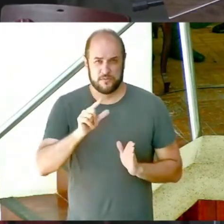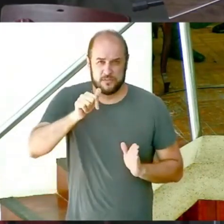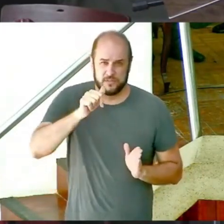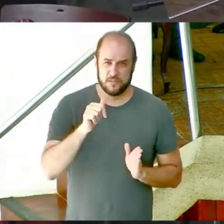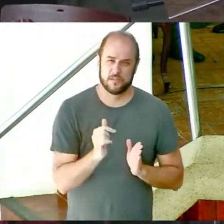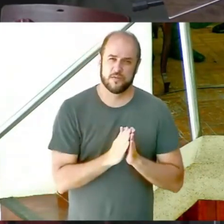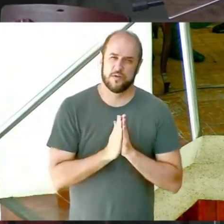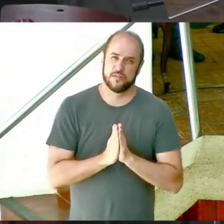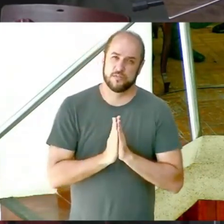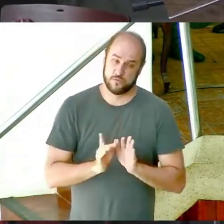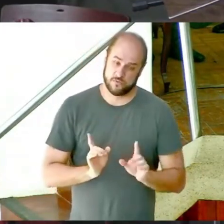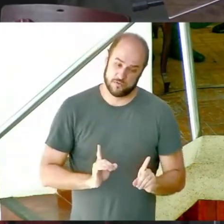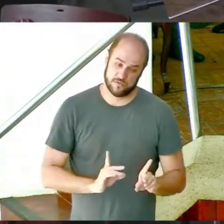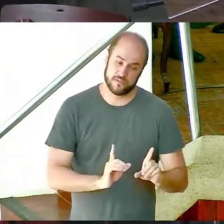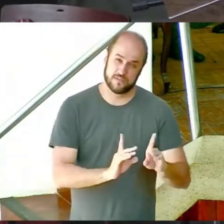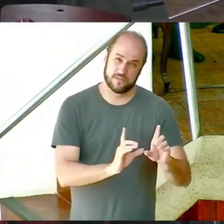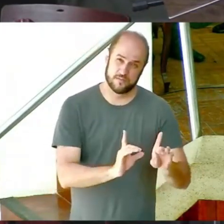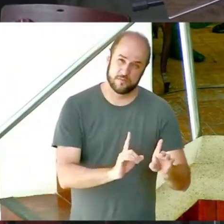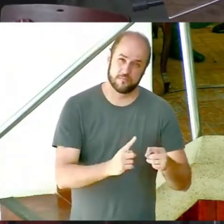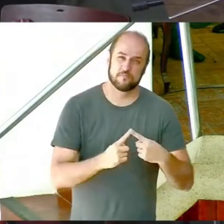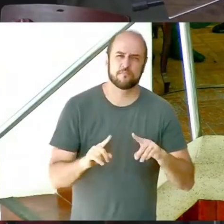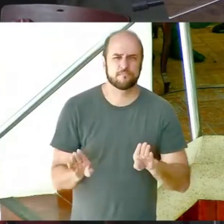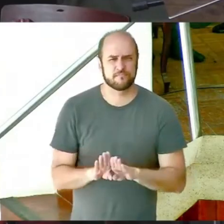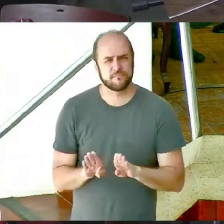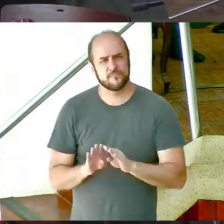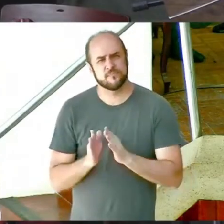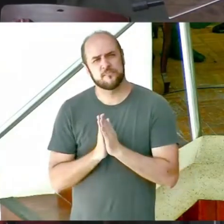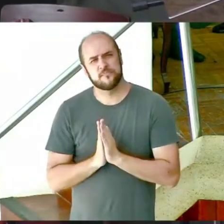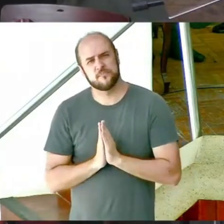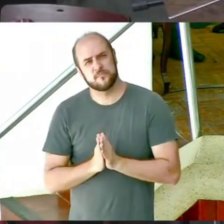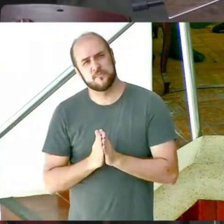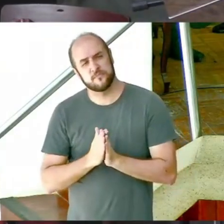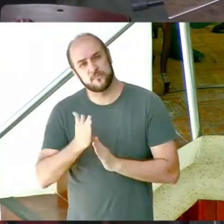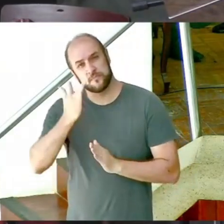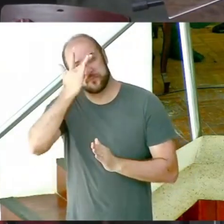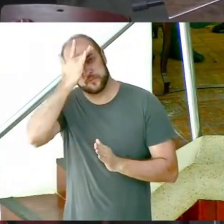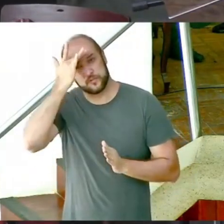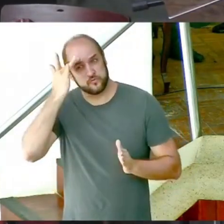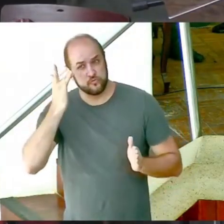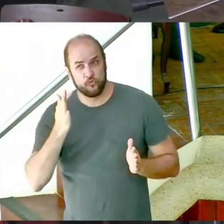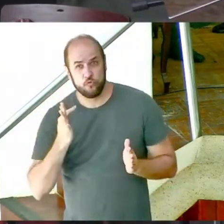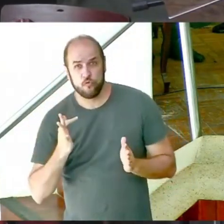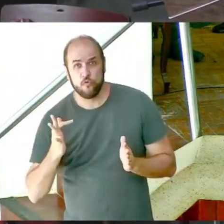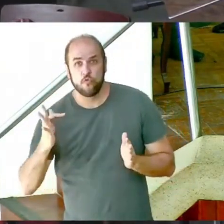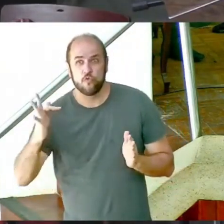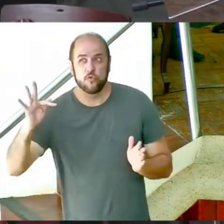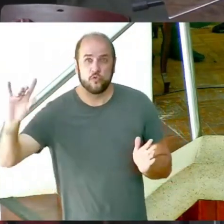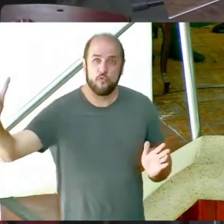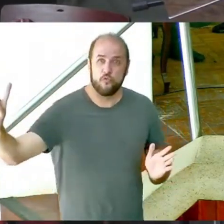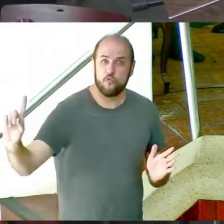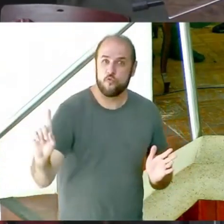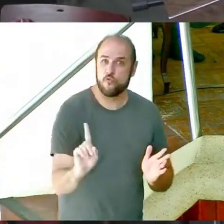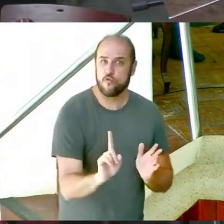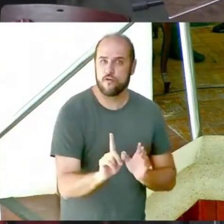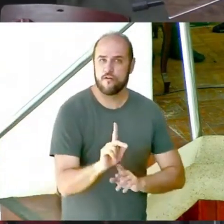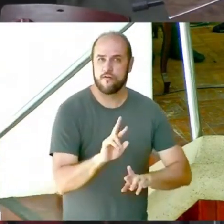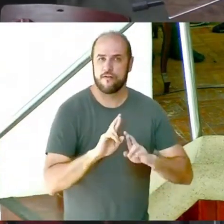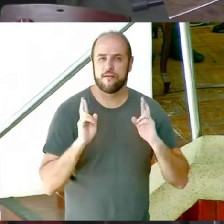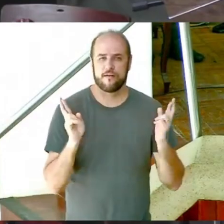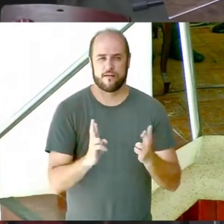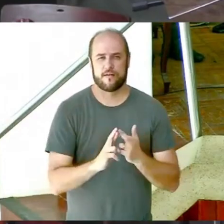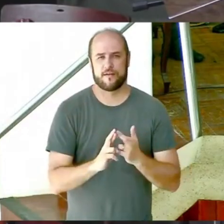simplesmente pelos discípulos, mas ele também ora por aqueles que seriam trazidos para o reino de Deus, pelo trabalho